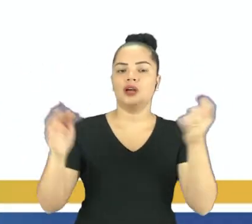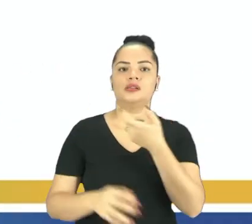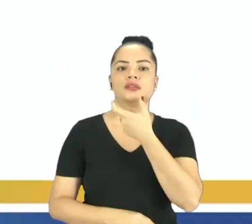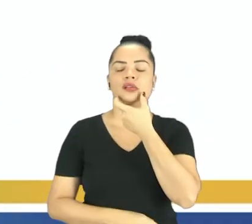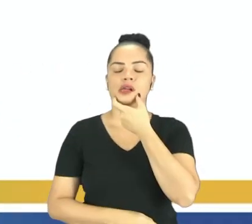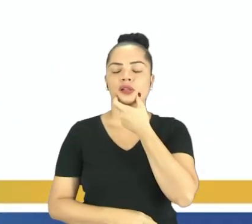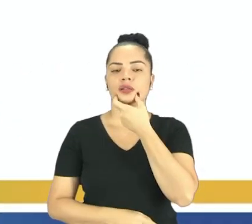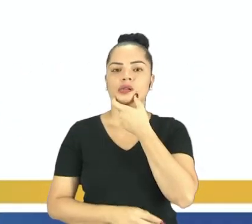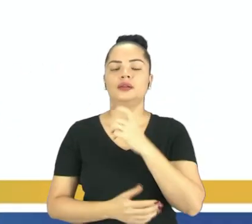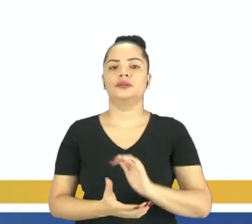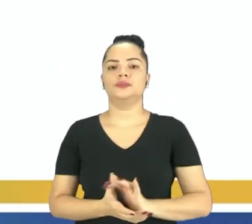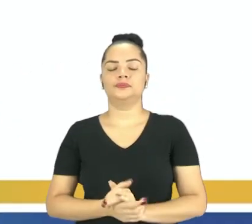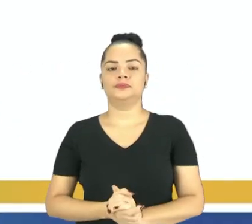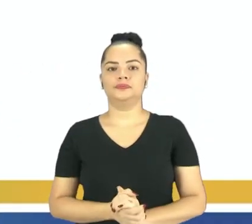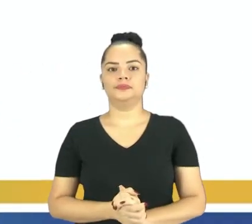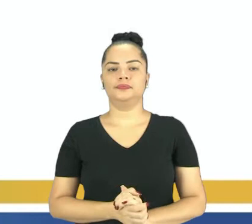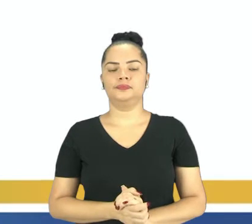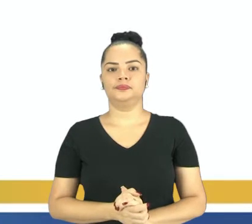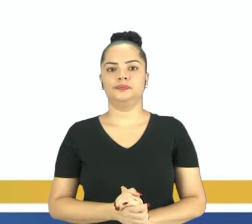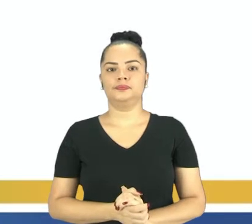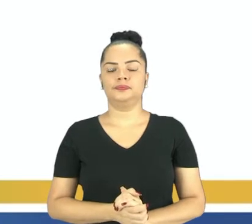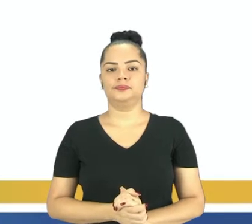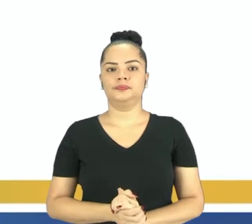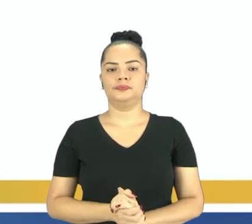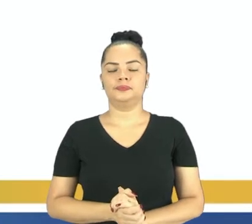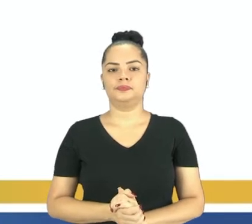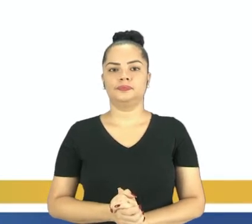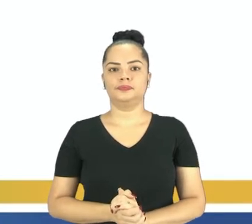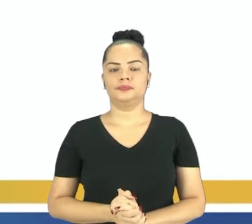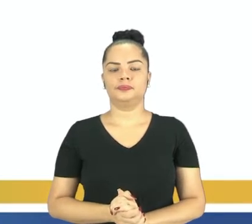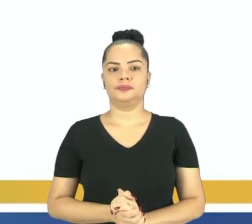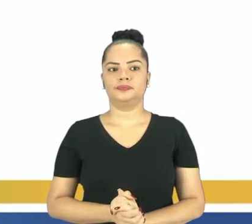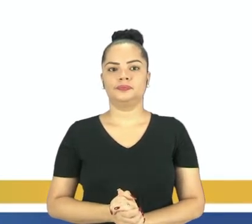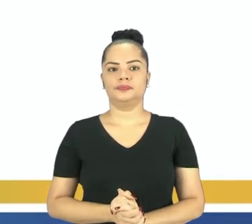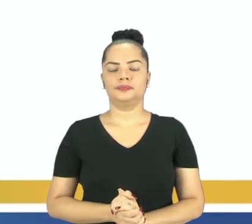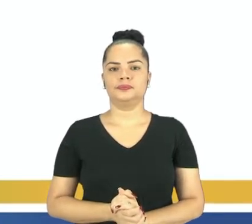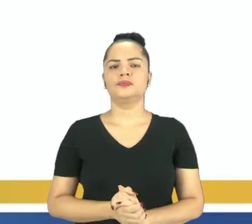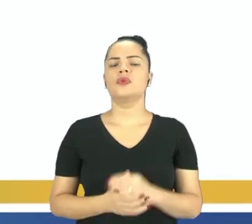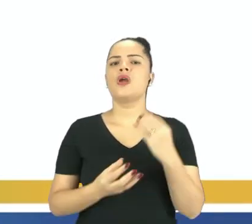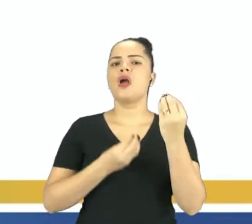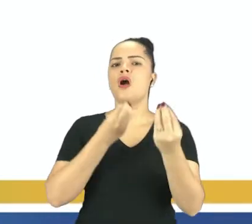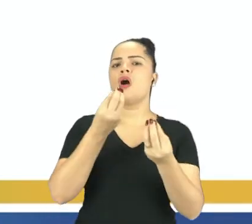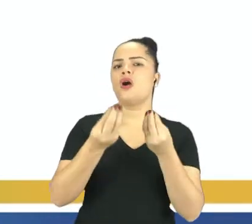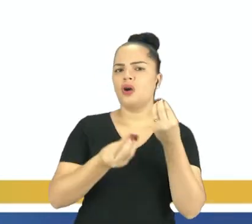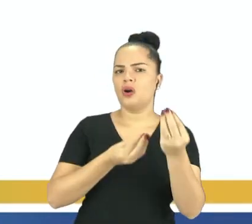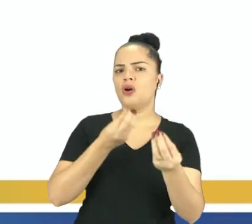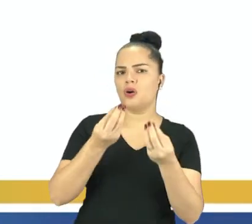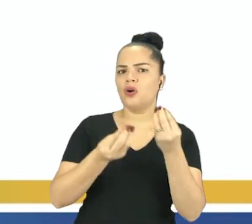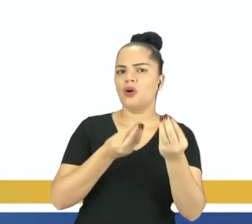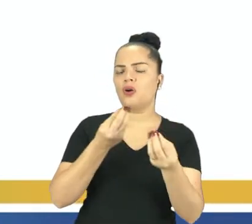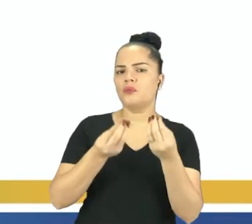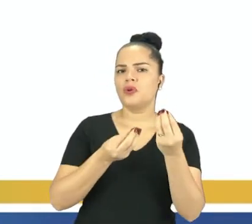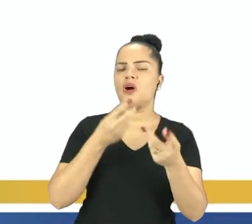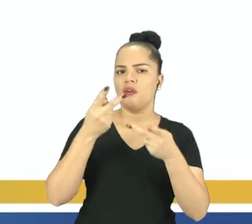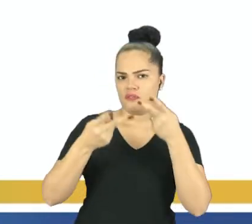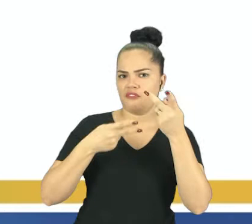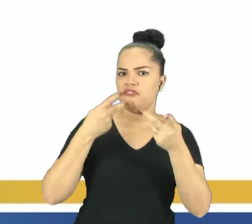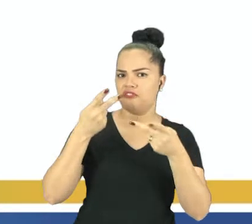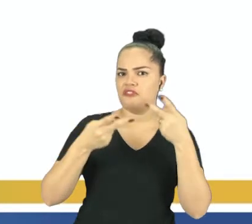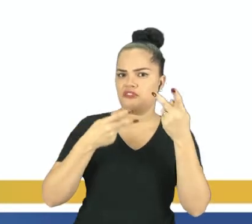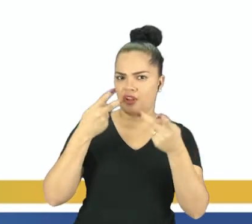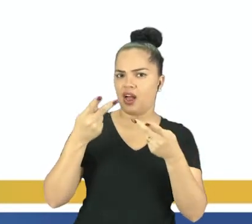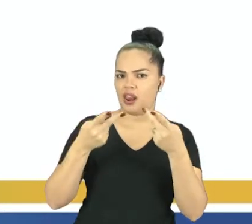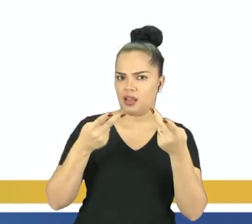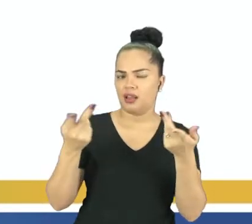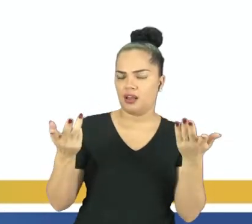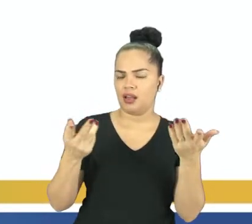do you say in English or in Portuguese? Como se diz em inglês ou em português? Quando você quer saber o nome